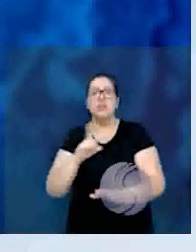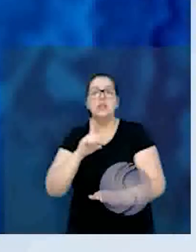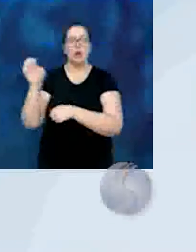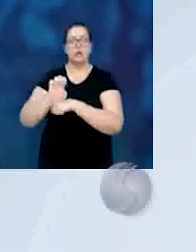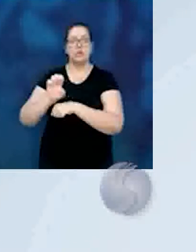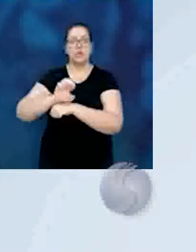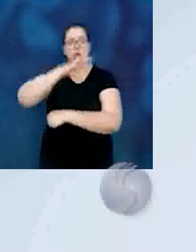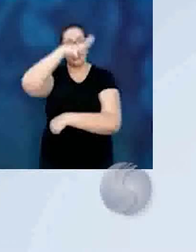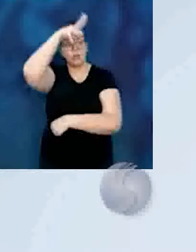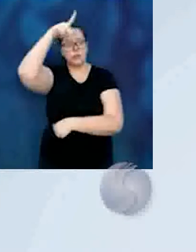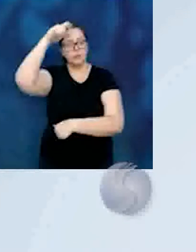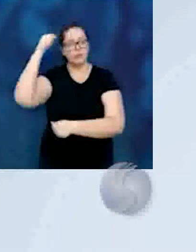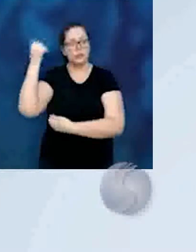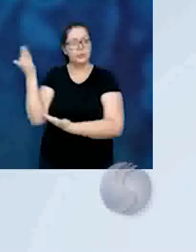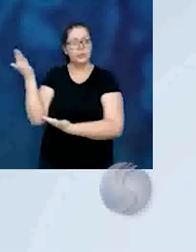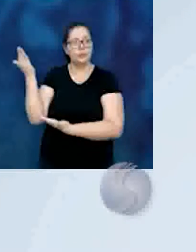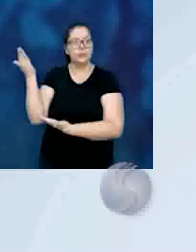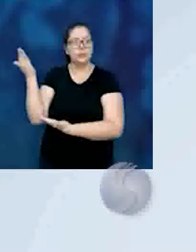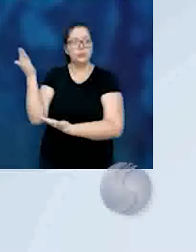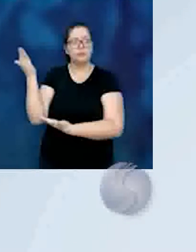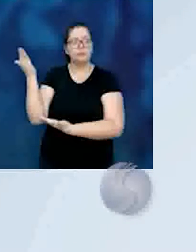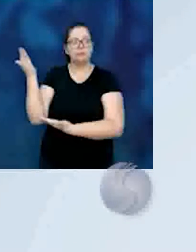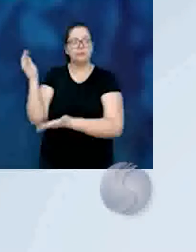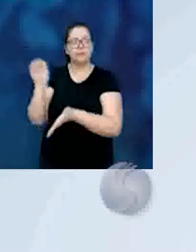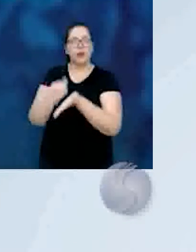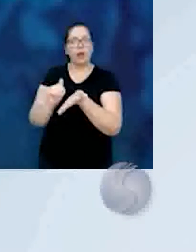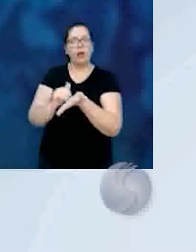outro. Segundo a Secretaria de Estado de Saúde,